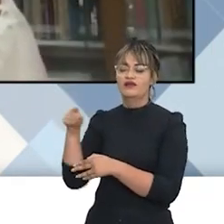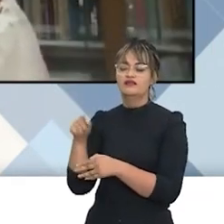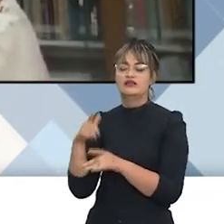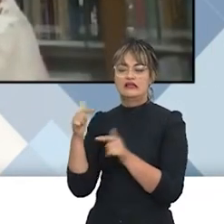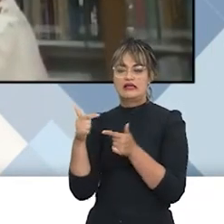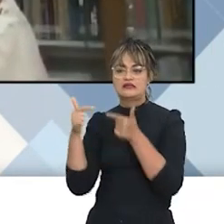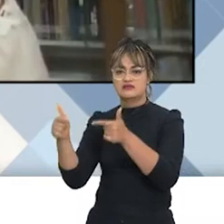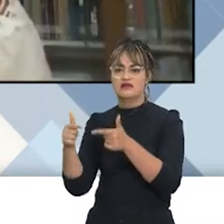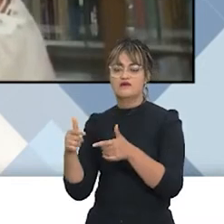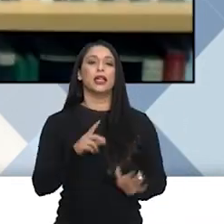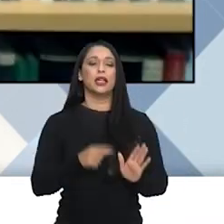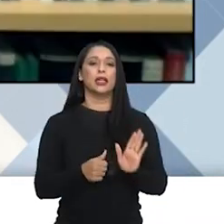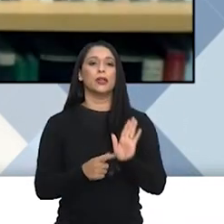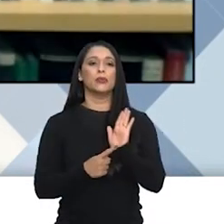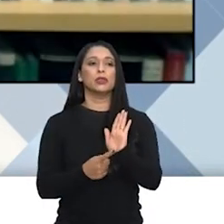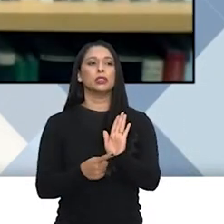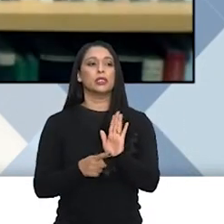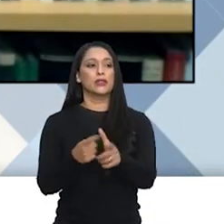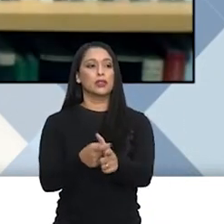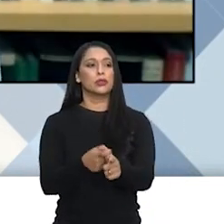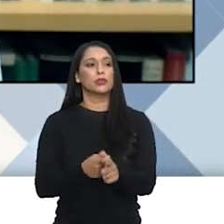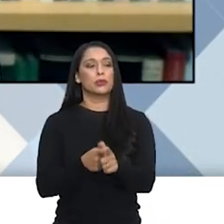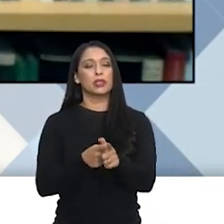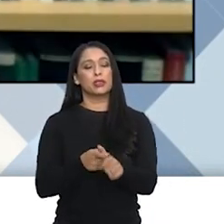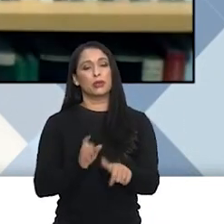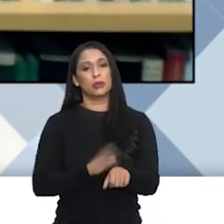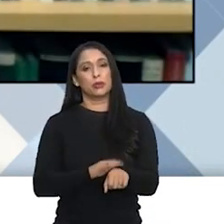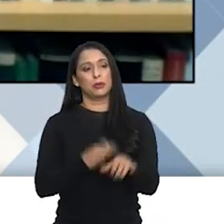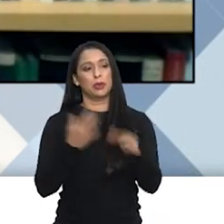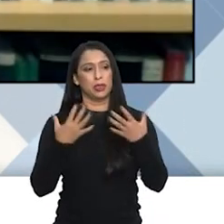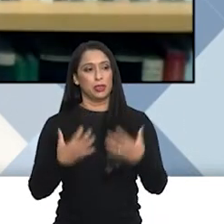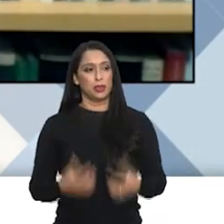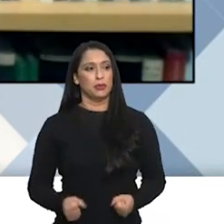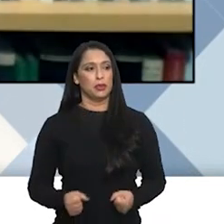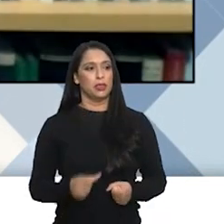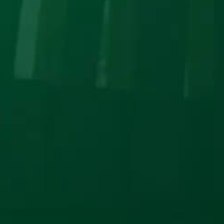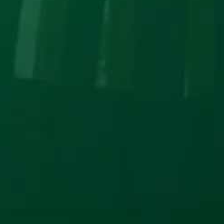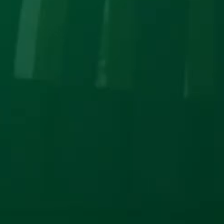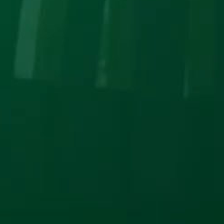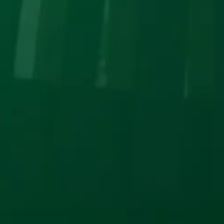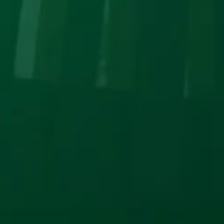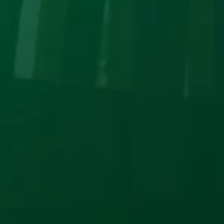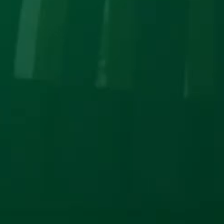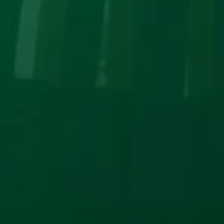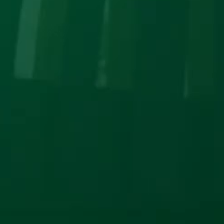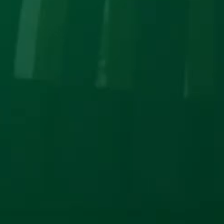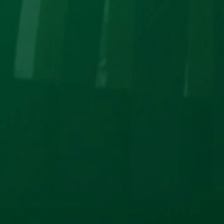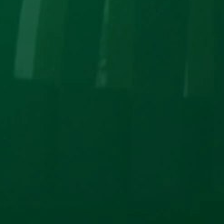Para conferir a íntegra das palestras, basta acessar o canal do STJ no YouTube.